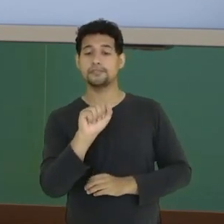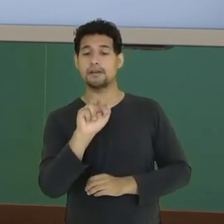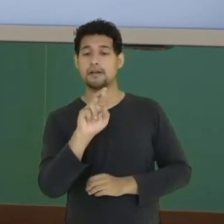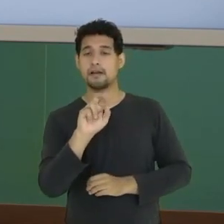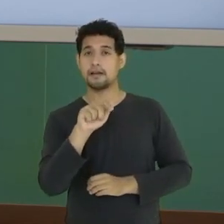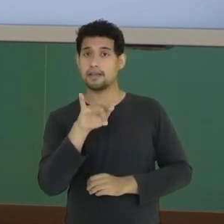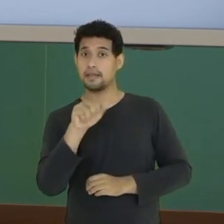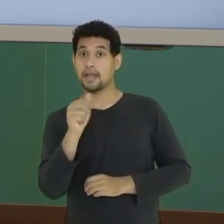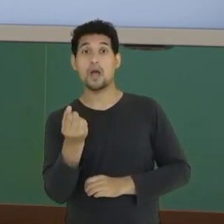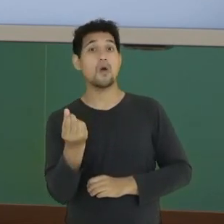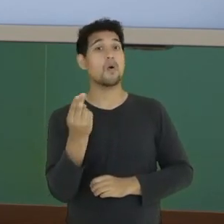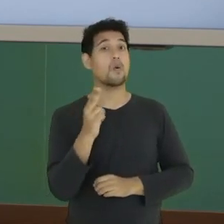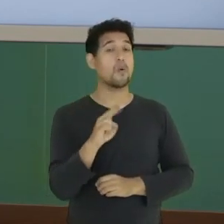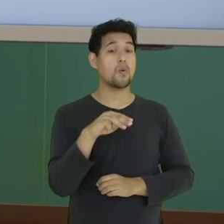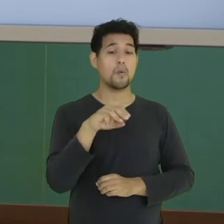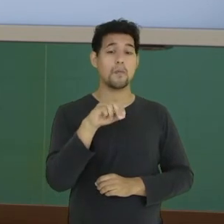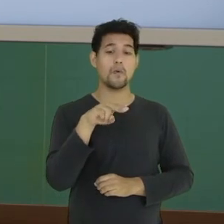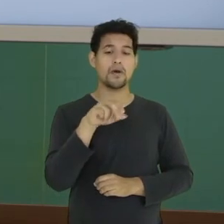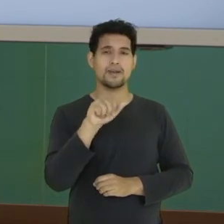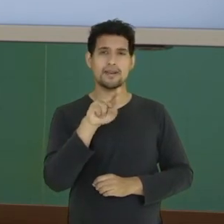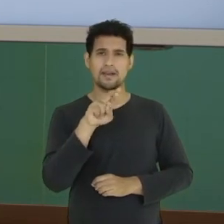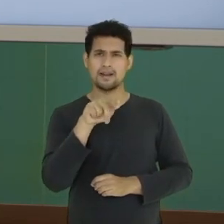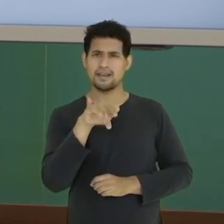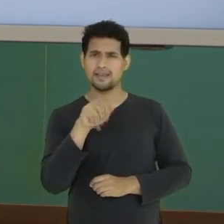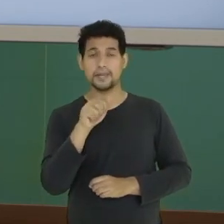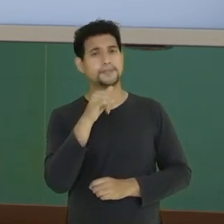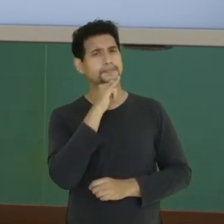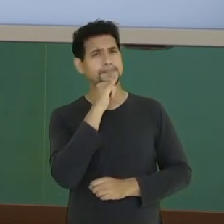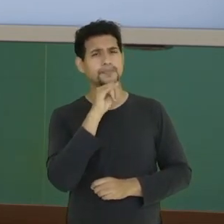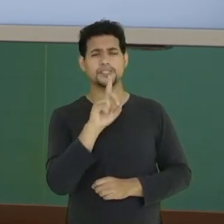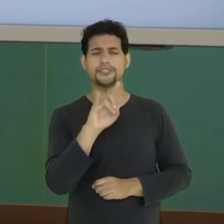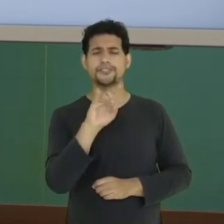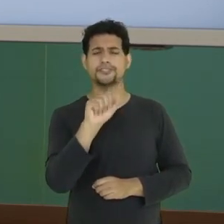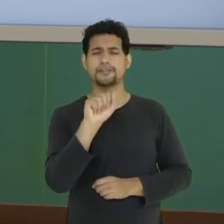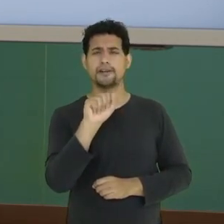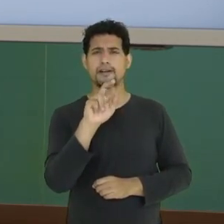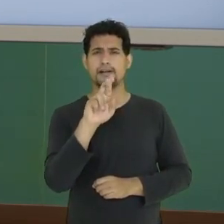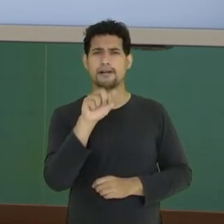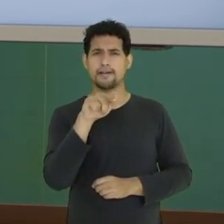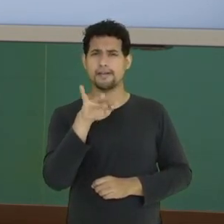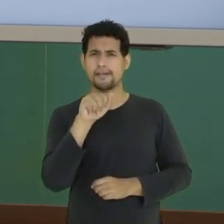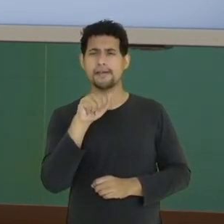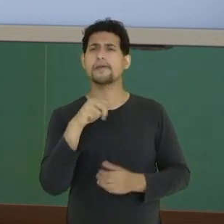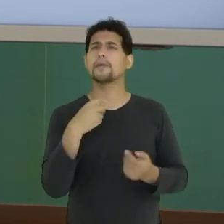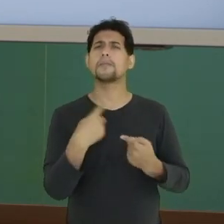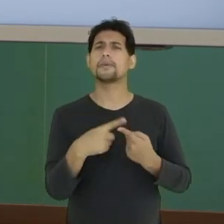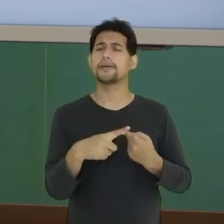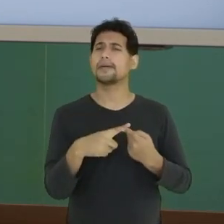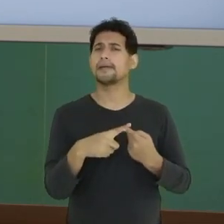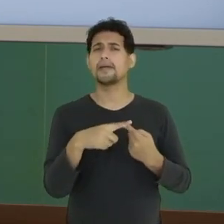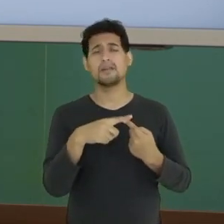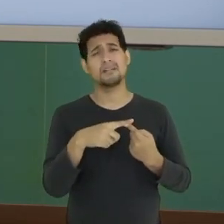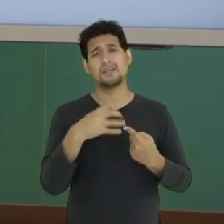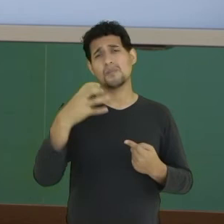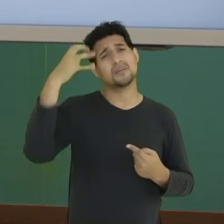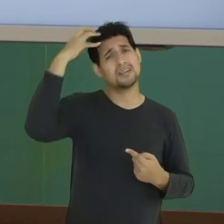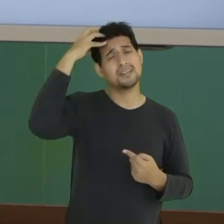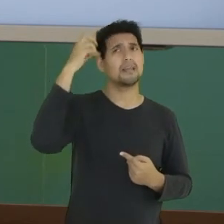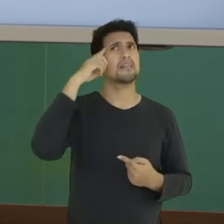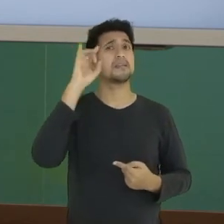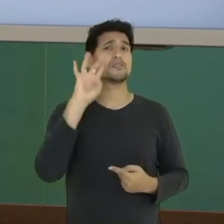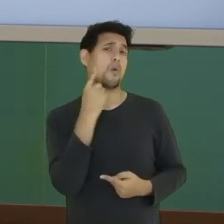uma monarquia dual, né? Fala-se diarquia, seria um termo mais correto, porque monarquia já fala a ideia